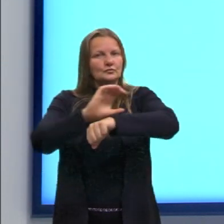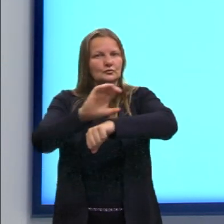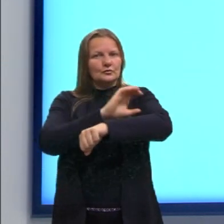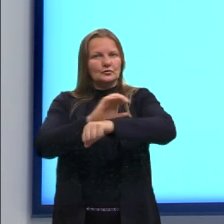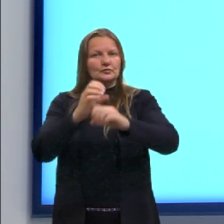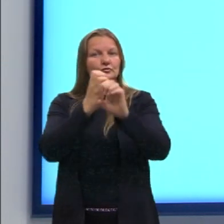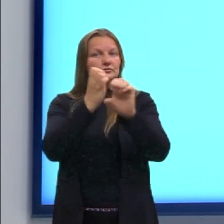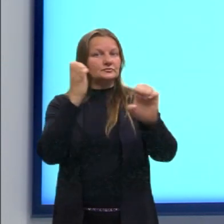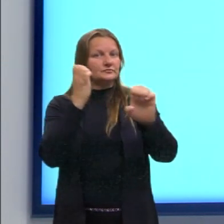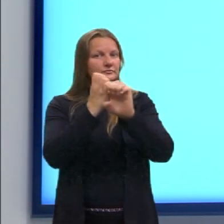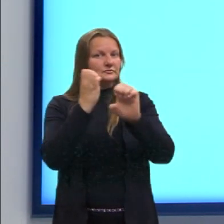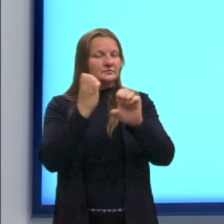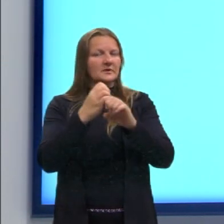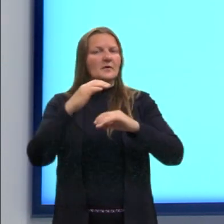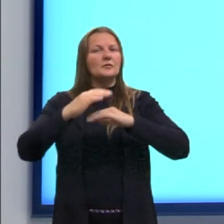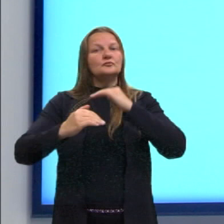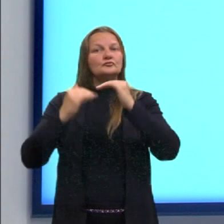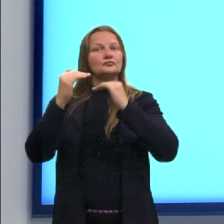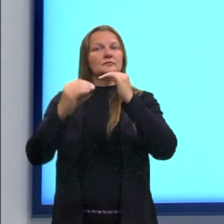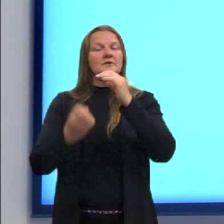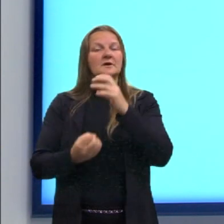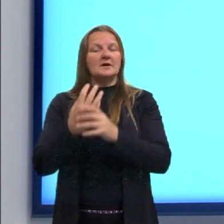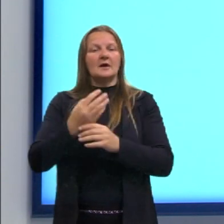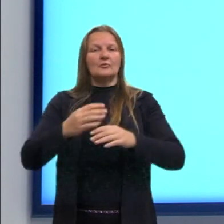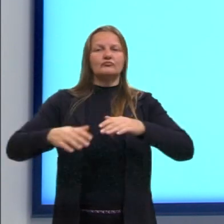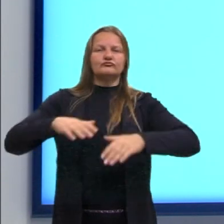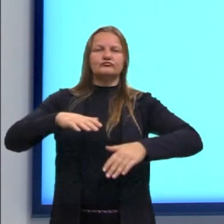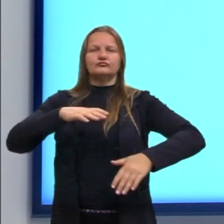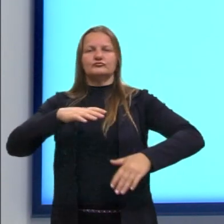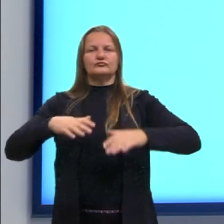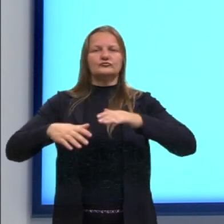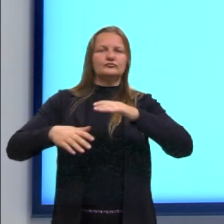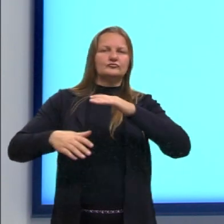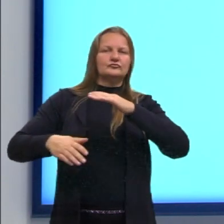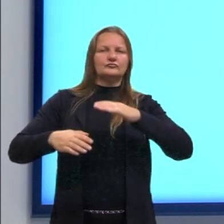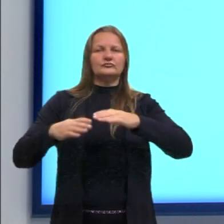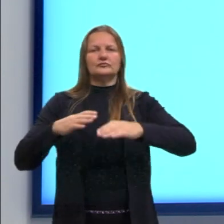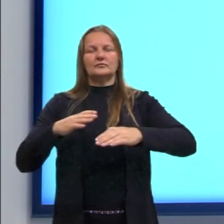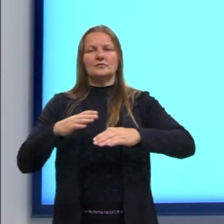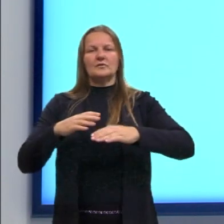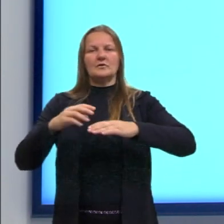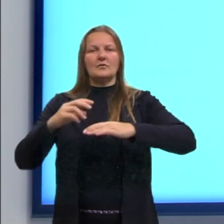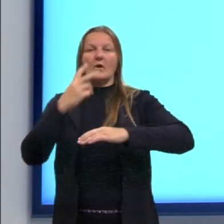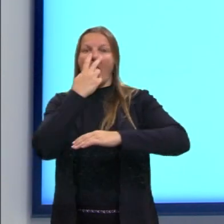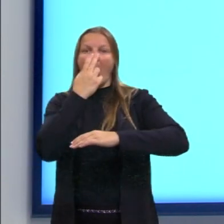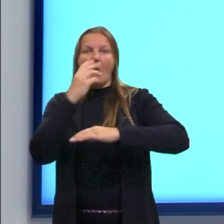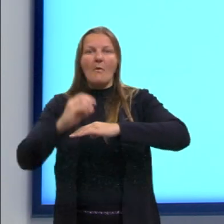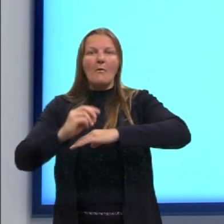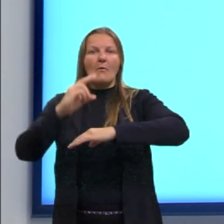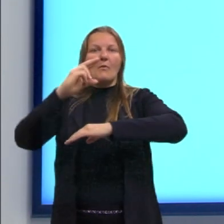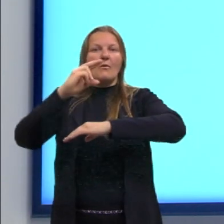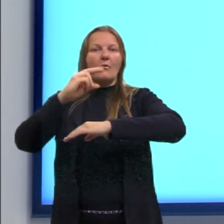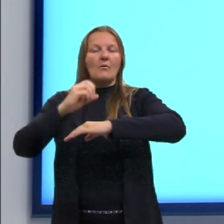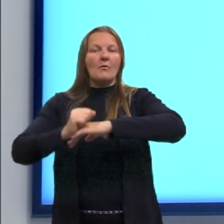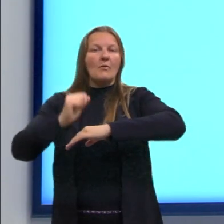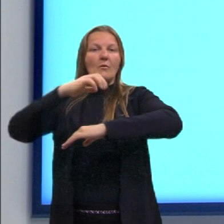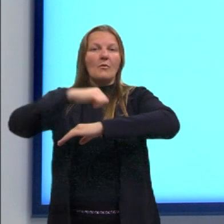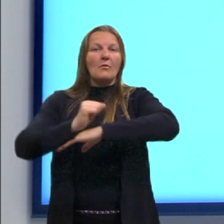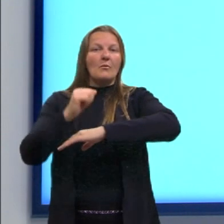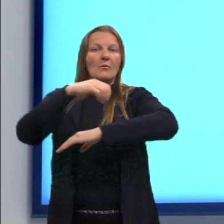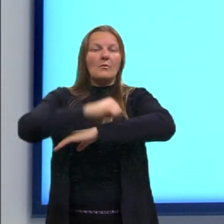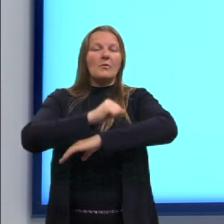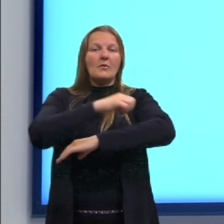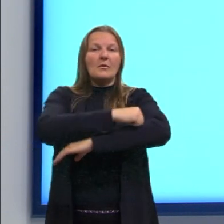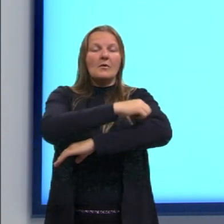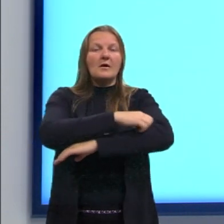de engenharia desenvolveram um robô anfíbio que executa saltos somente nas direções norte,